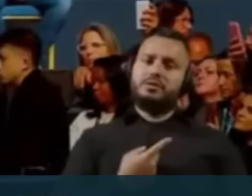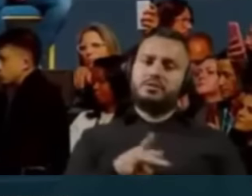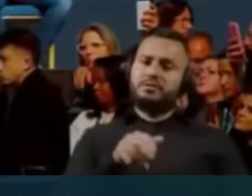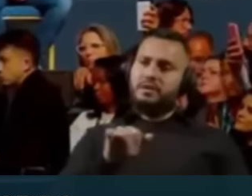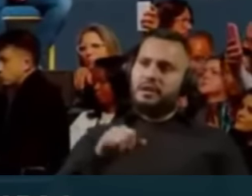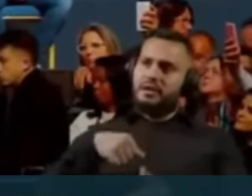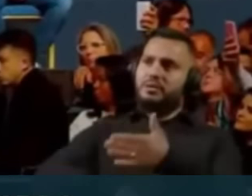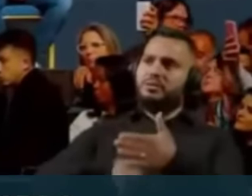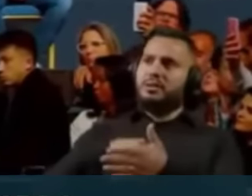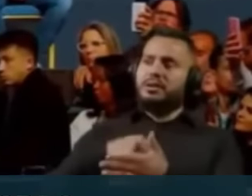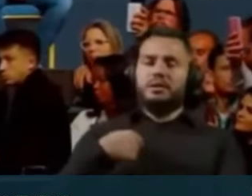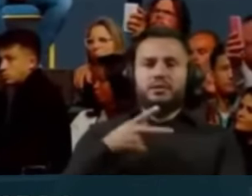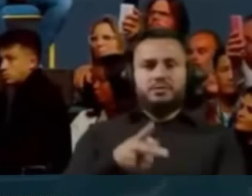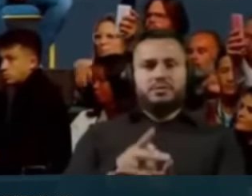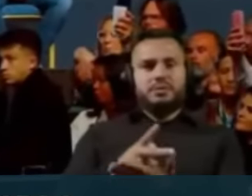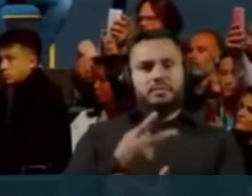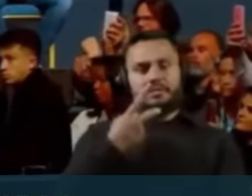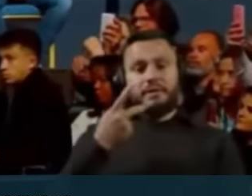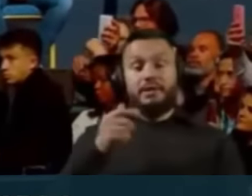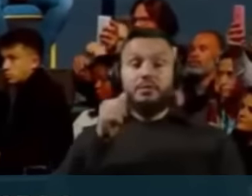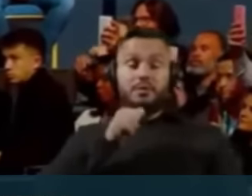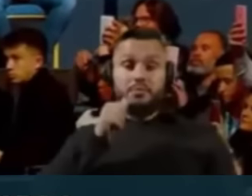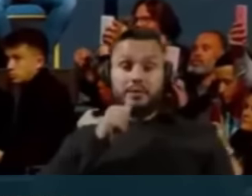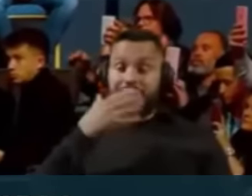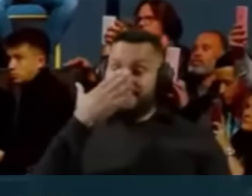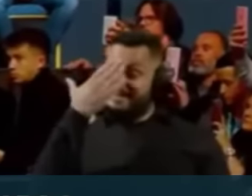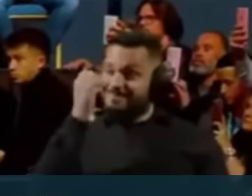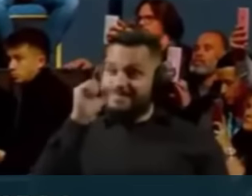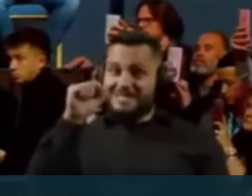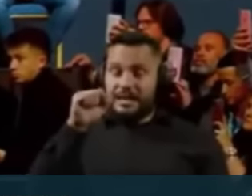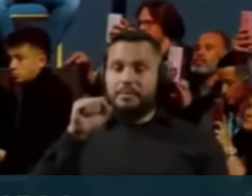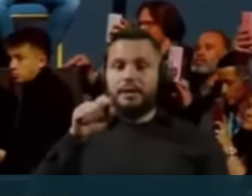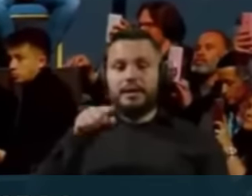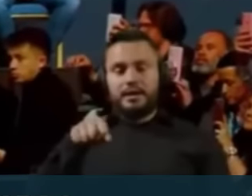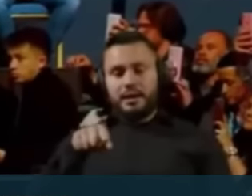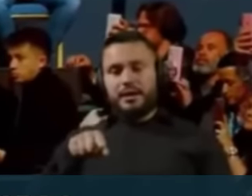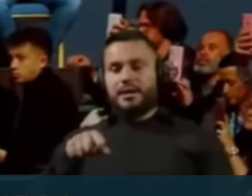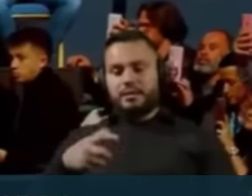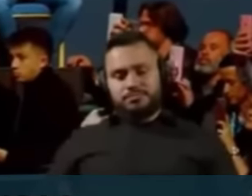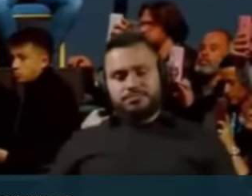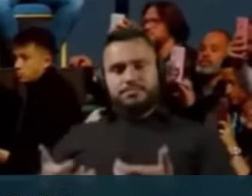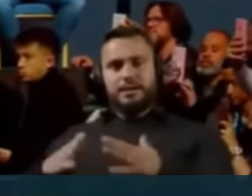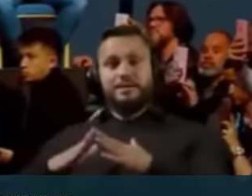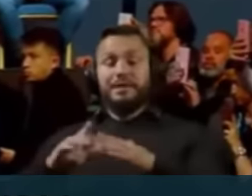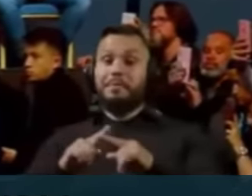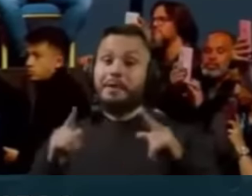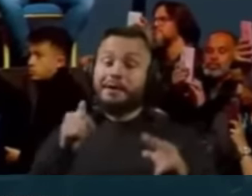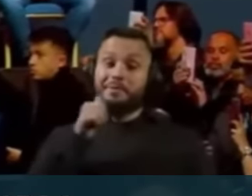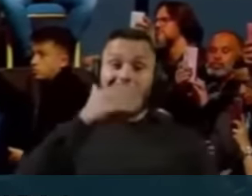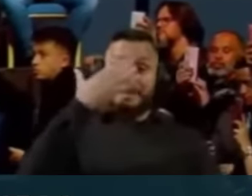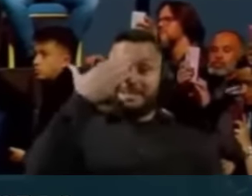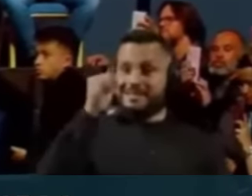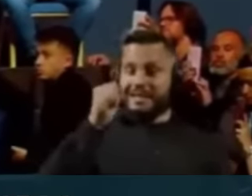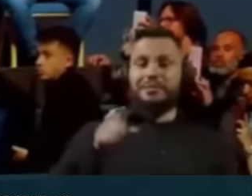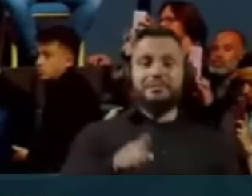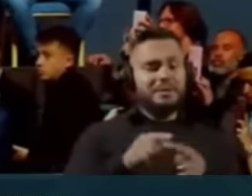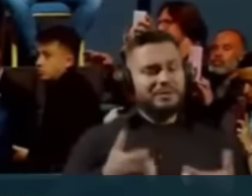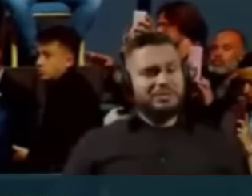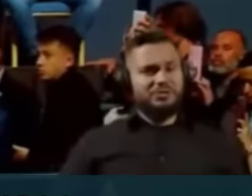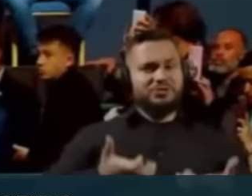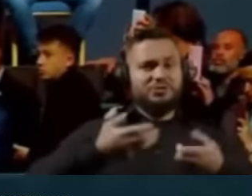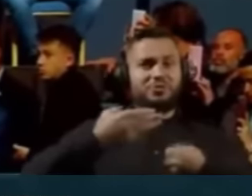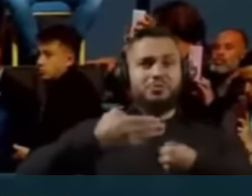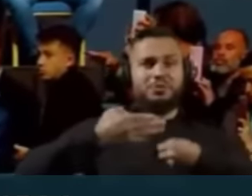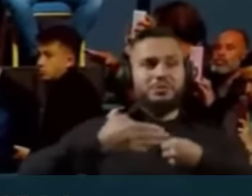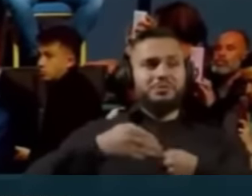falo, uma mulher sábia, ela edifica sua casa, mas uma mulher sábia, ela edifica seu município, seu